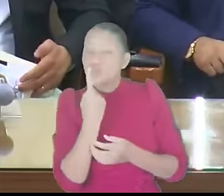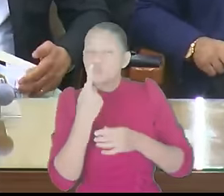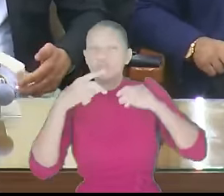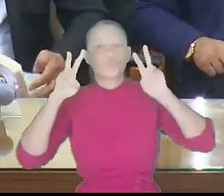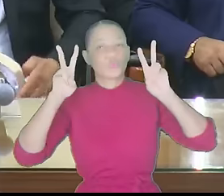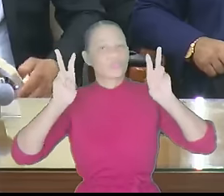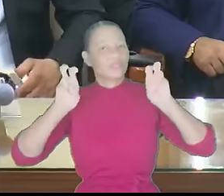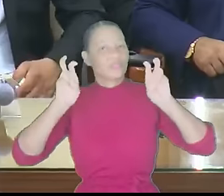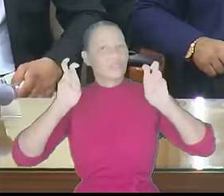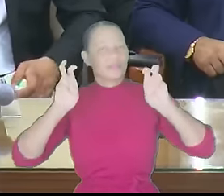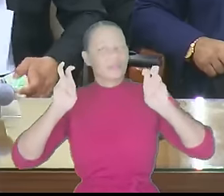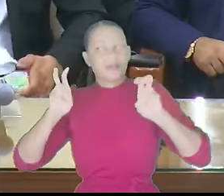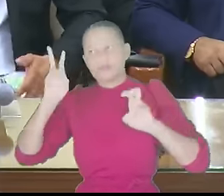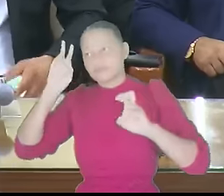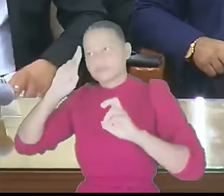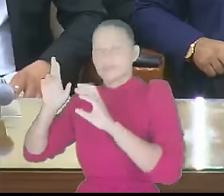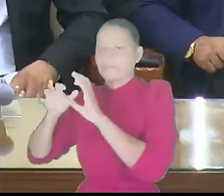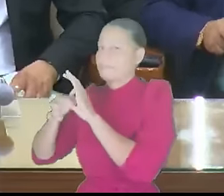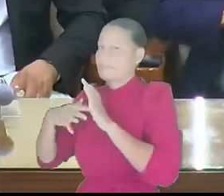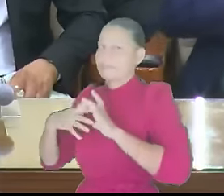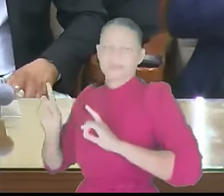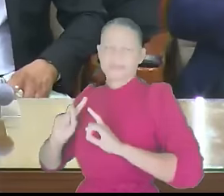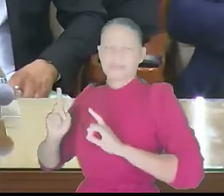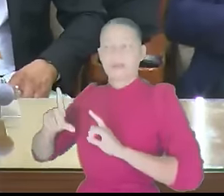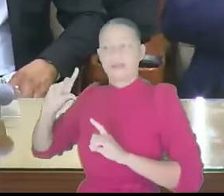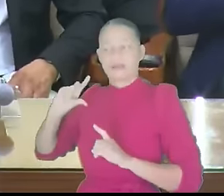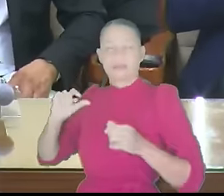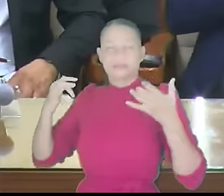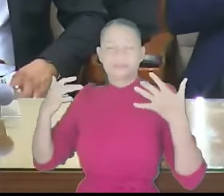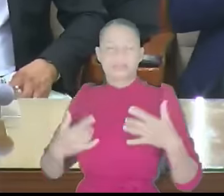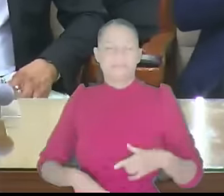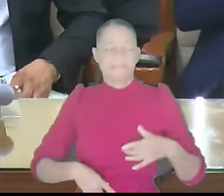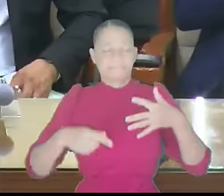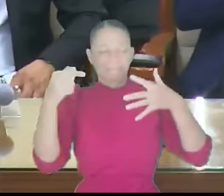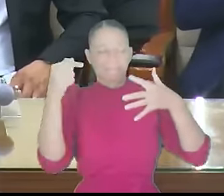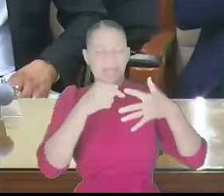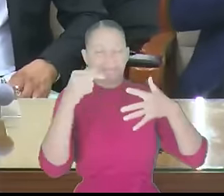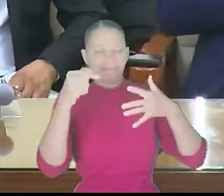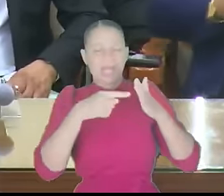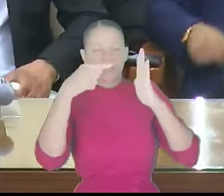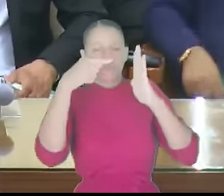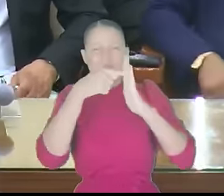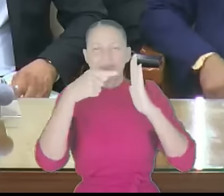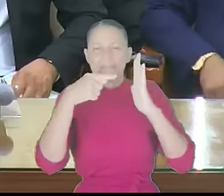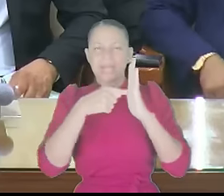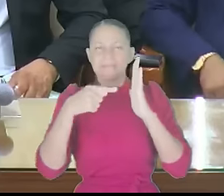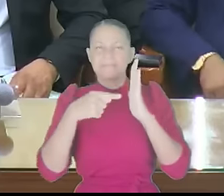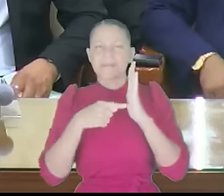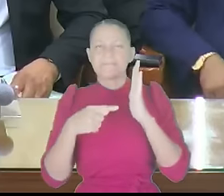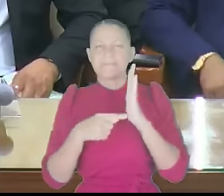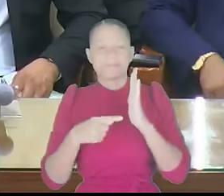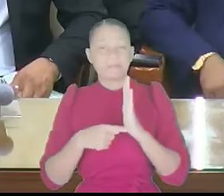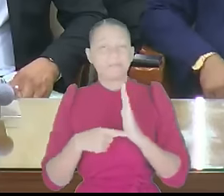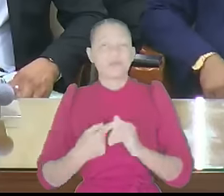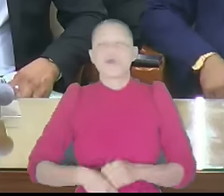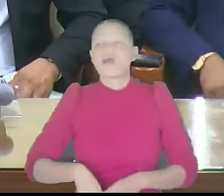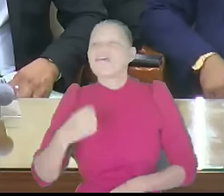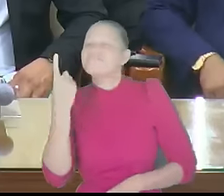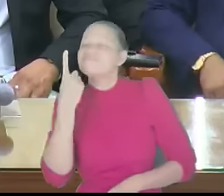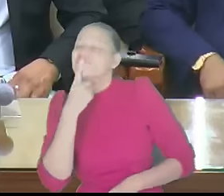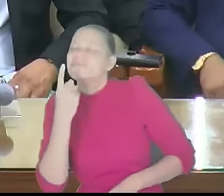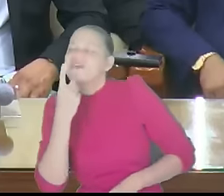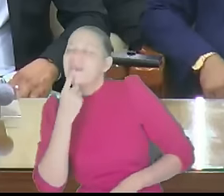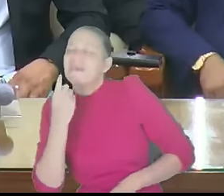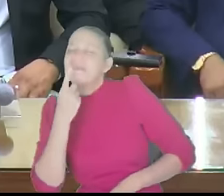que eu falasse agora. De todos aqueles tópicos que ela respondeu, o meu amado é cândido e rubicundo,